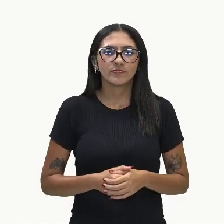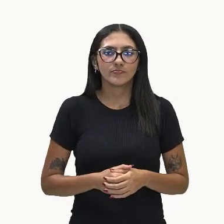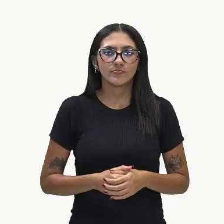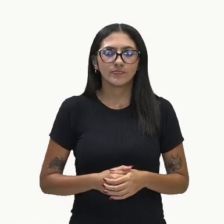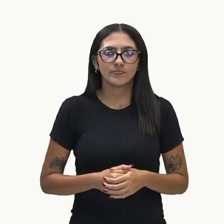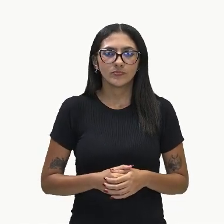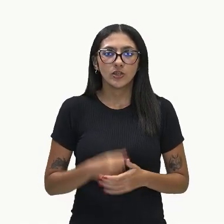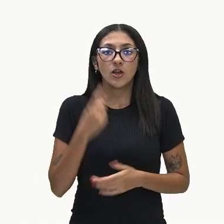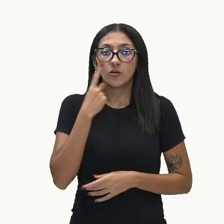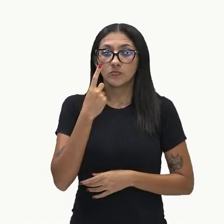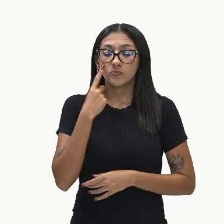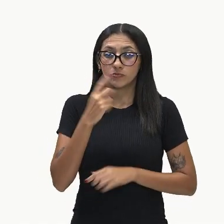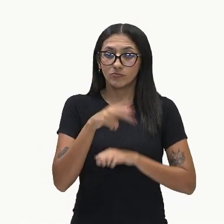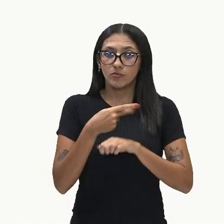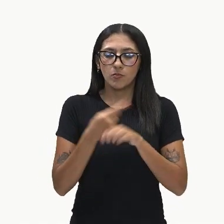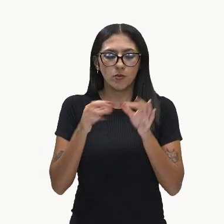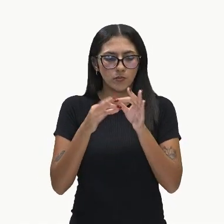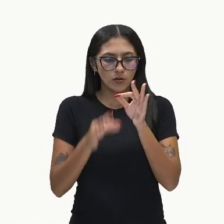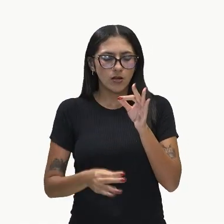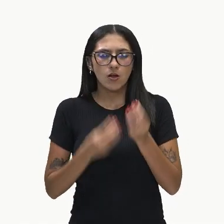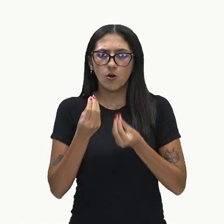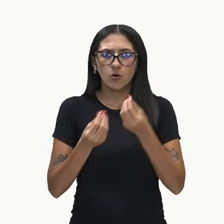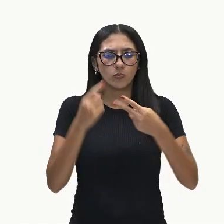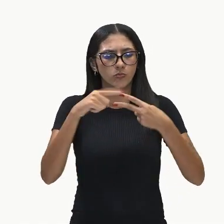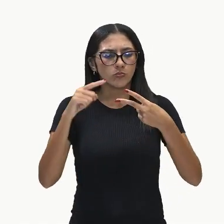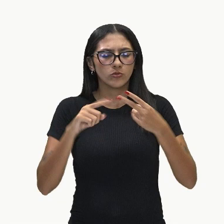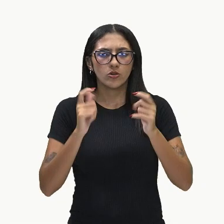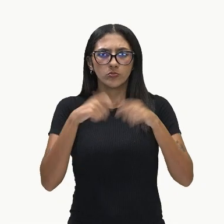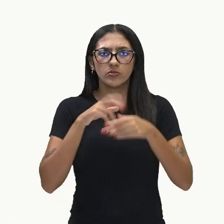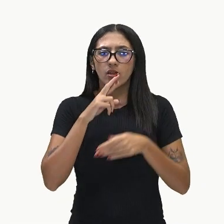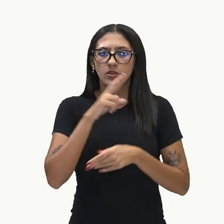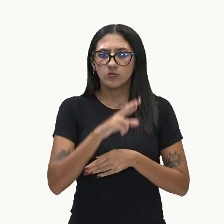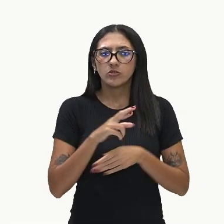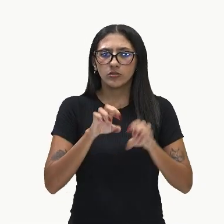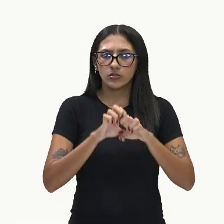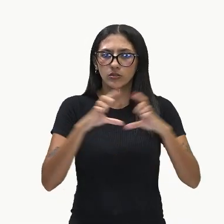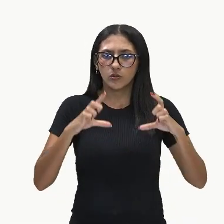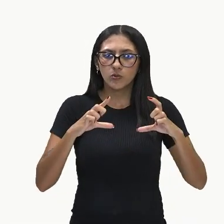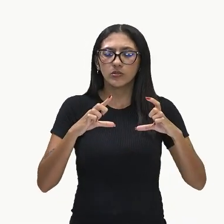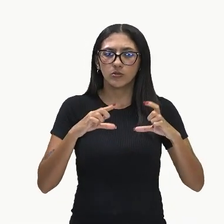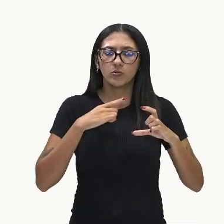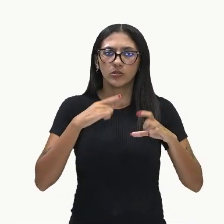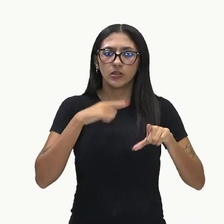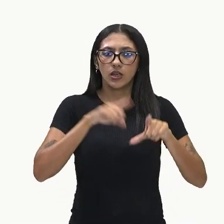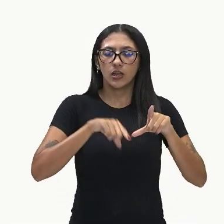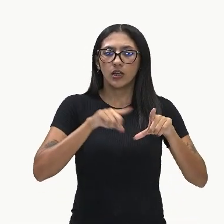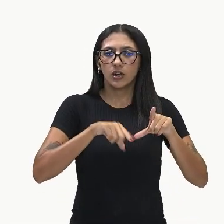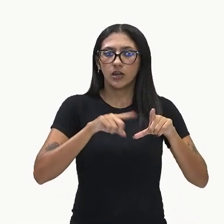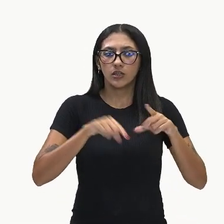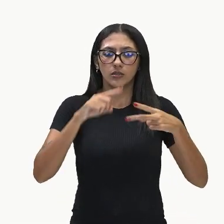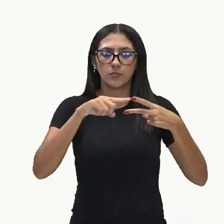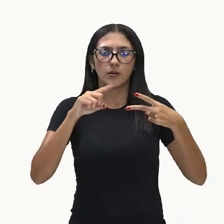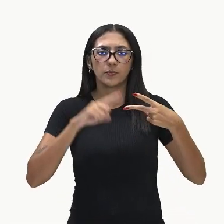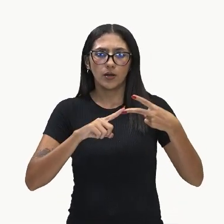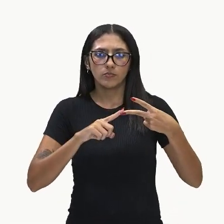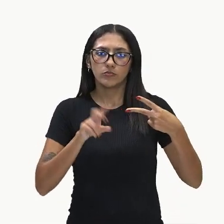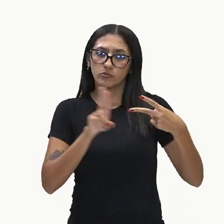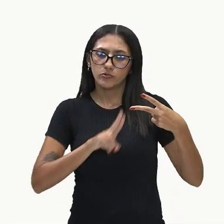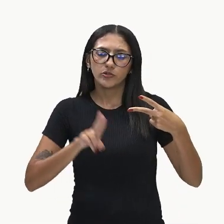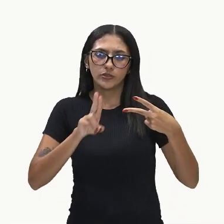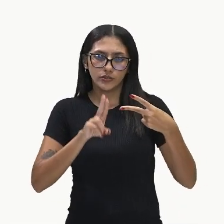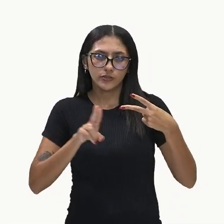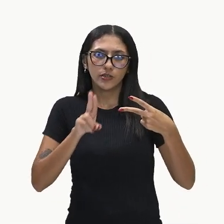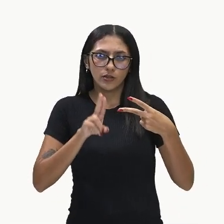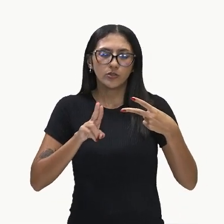como resolver um sistema de duas equações do primeiro grau com duas incógnitas, usando o método algébrico